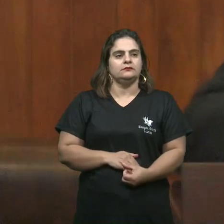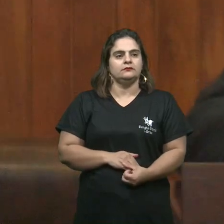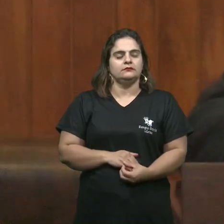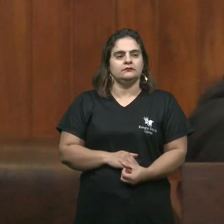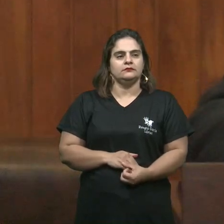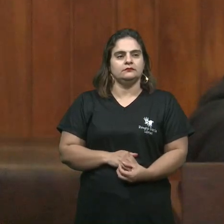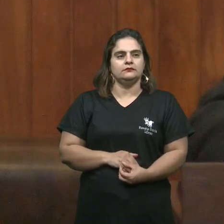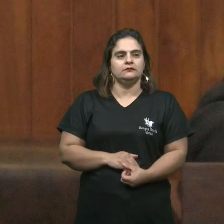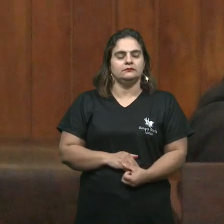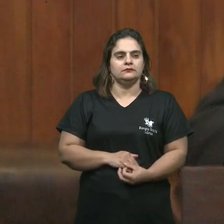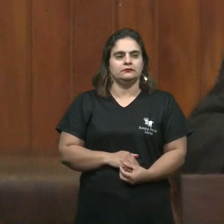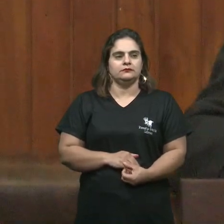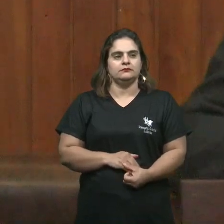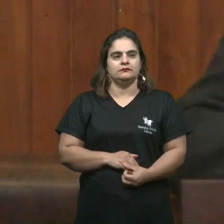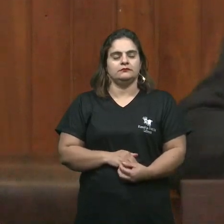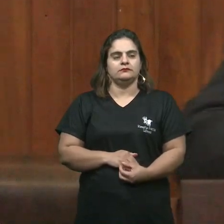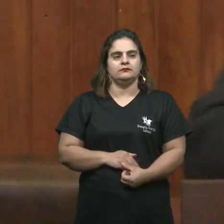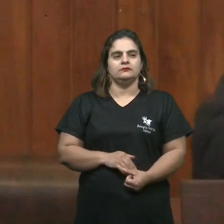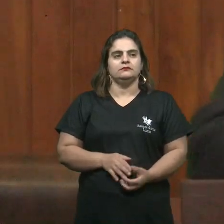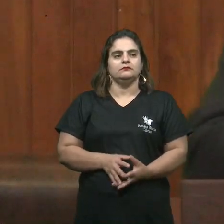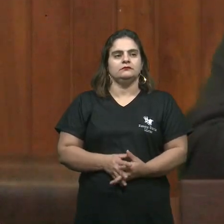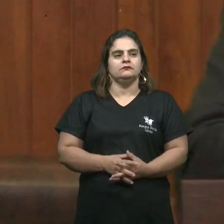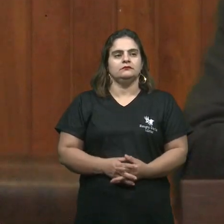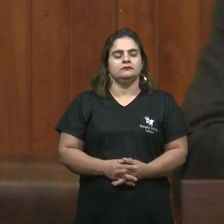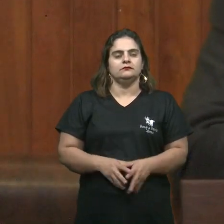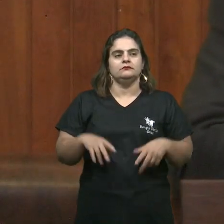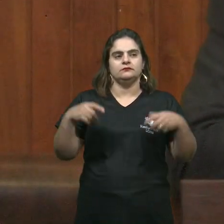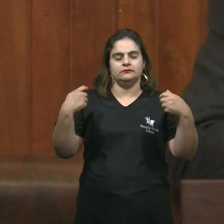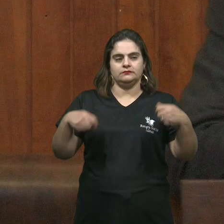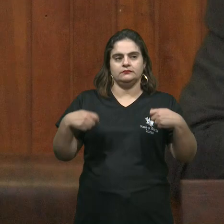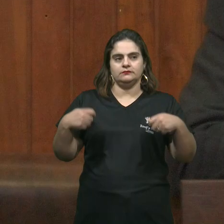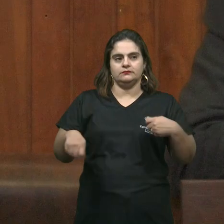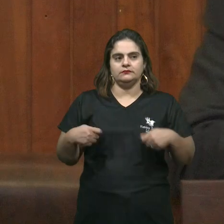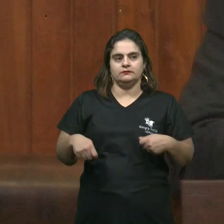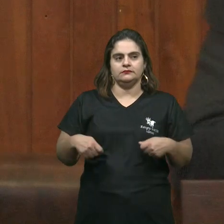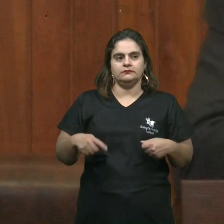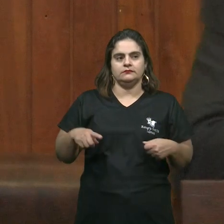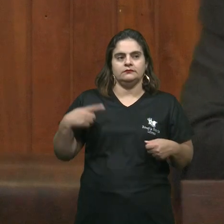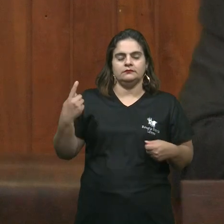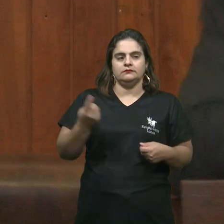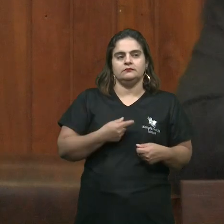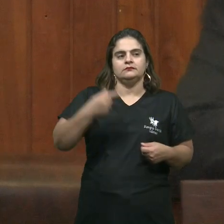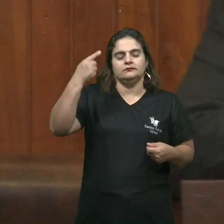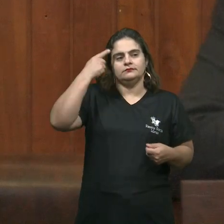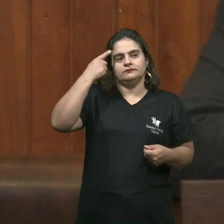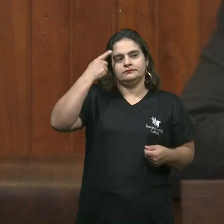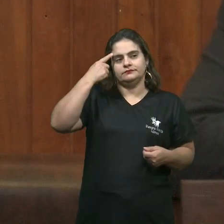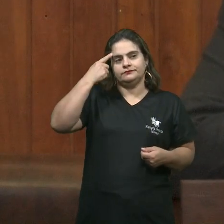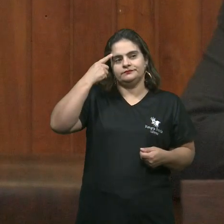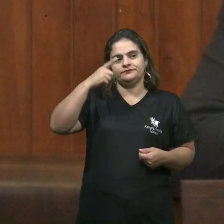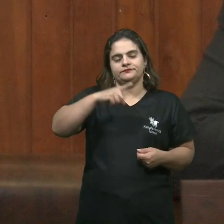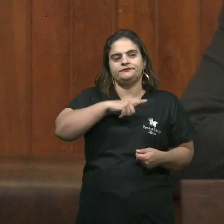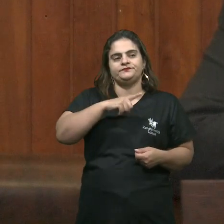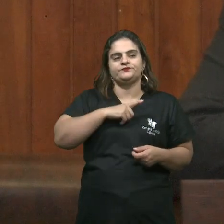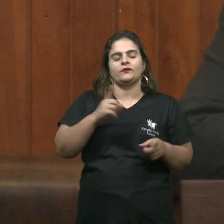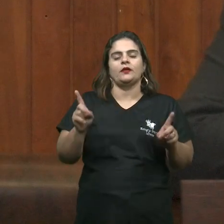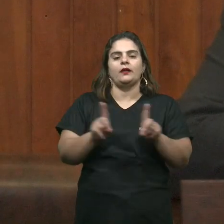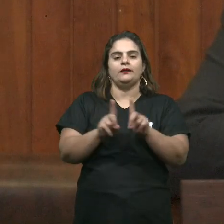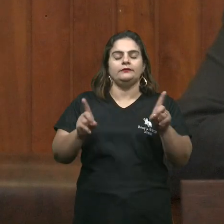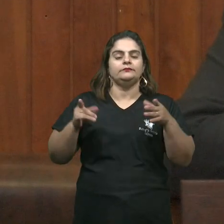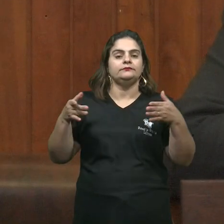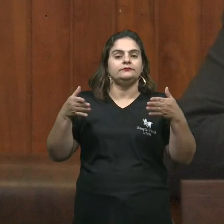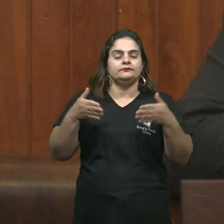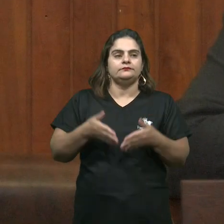praticamente metade do PIB de Alvilândia. Mas, voltando aqui